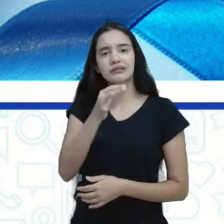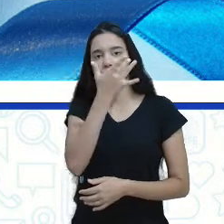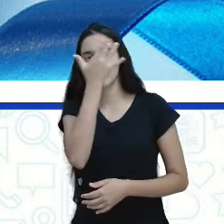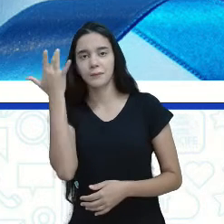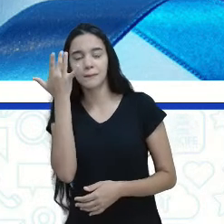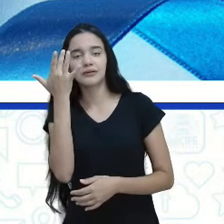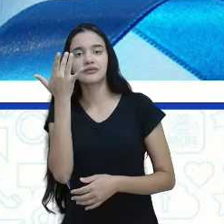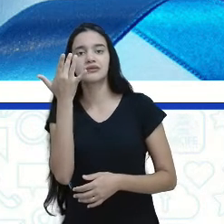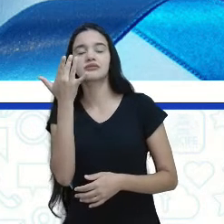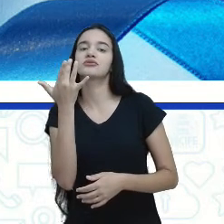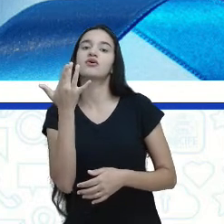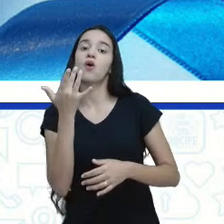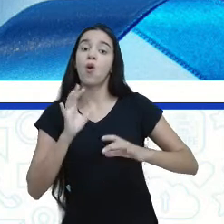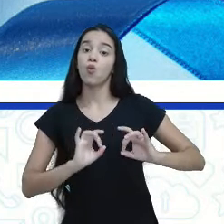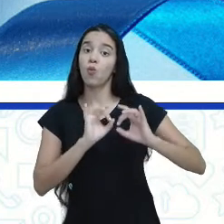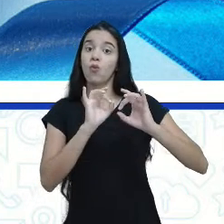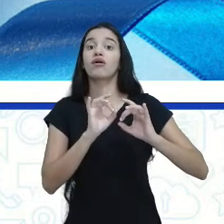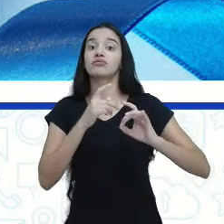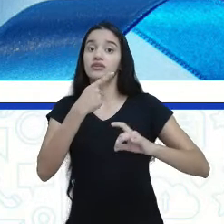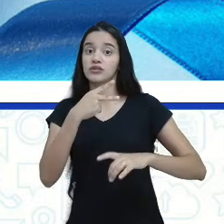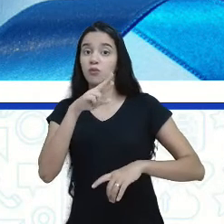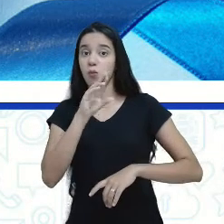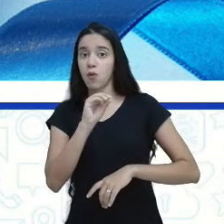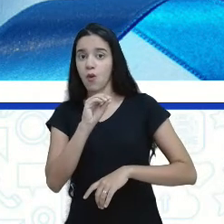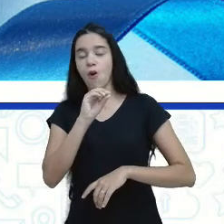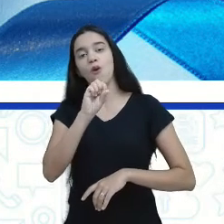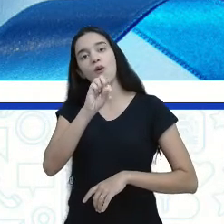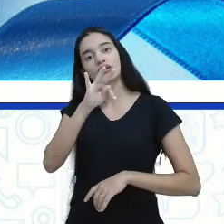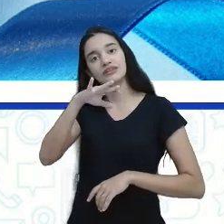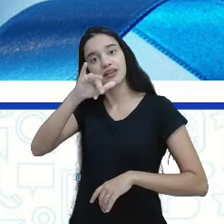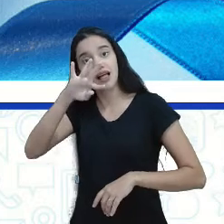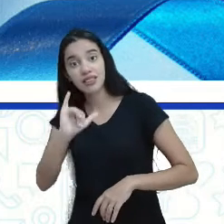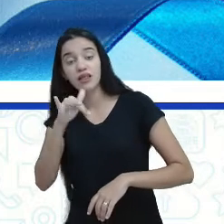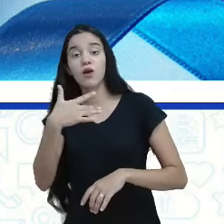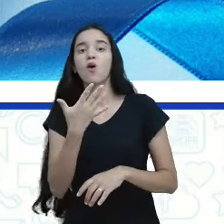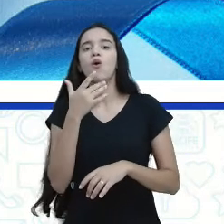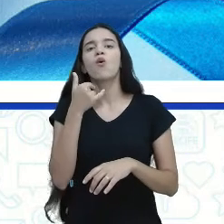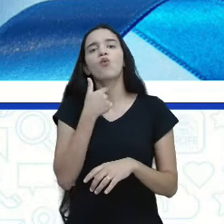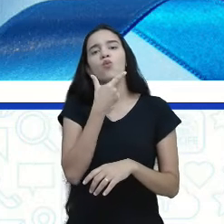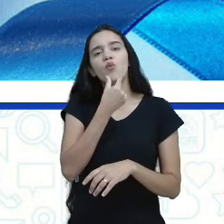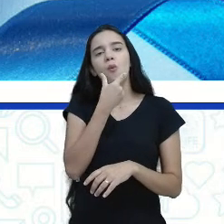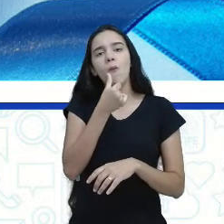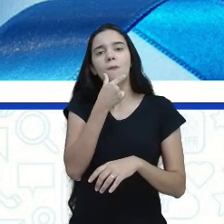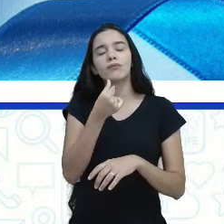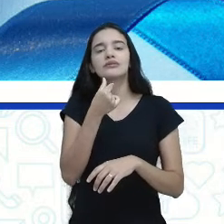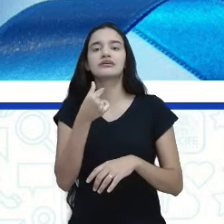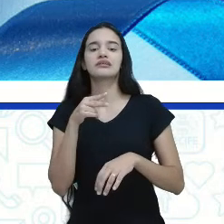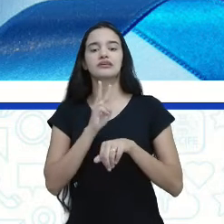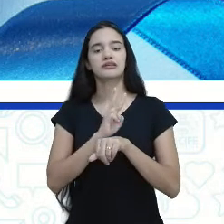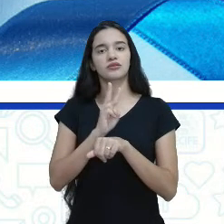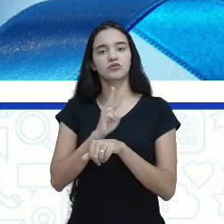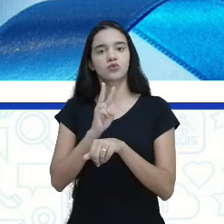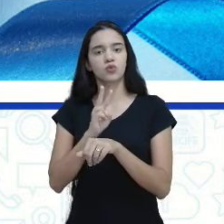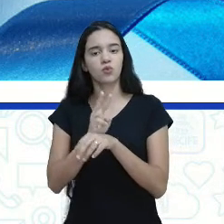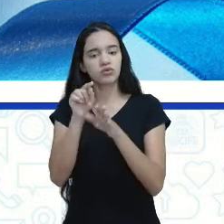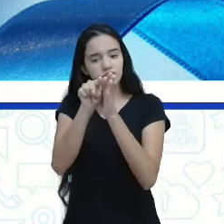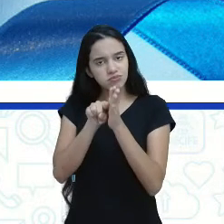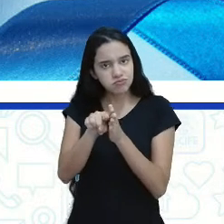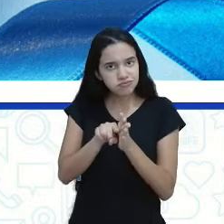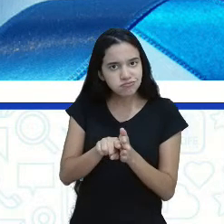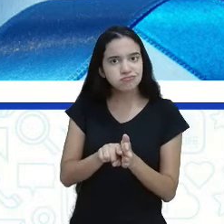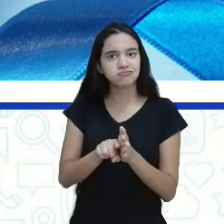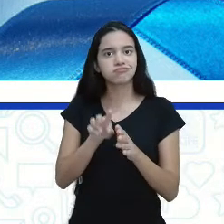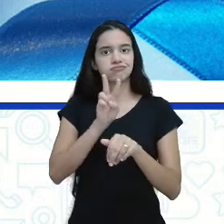pessoas com câncer de próstata é grande. Então, homem que se cuida não perde o melhor da vida, previna-se contra o câncer